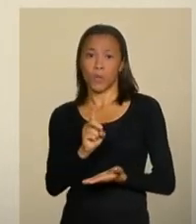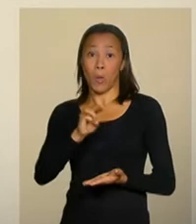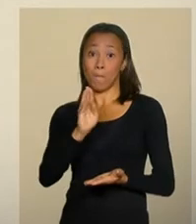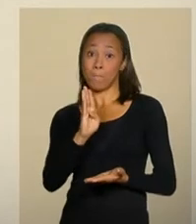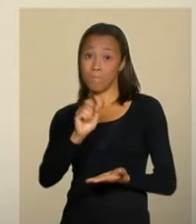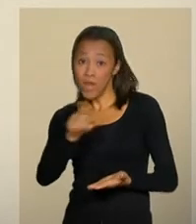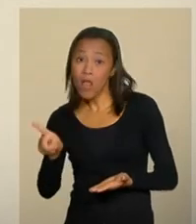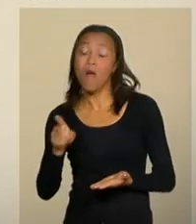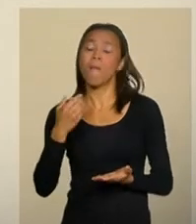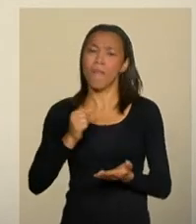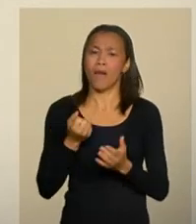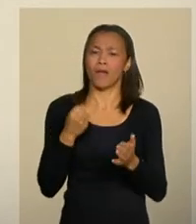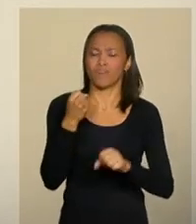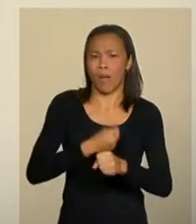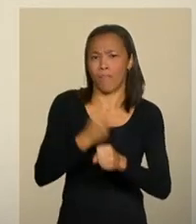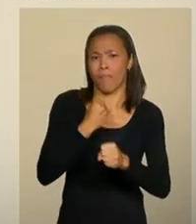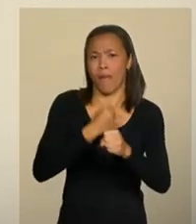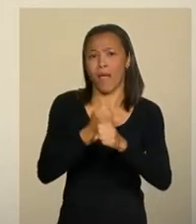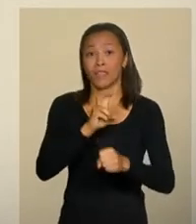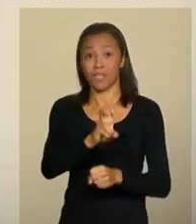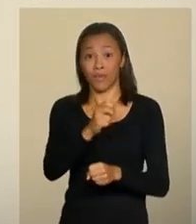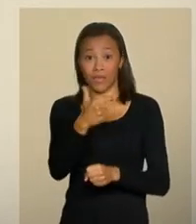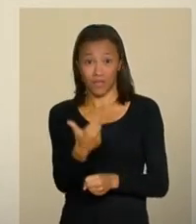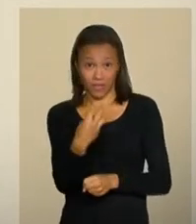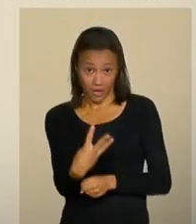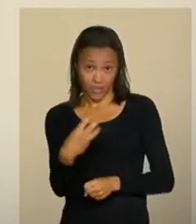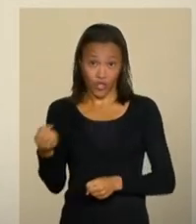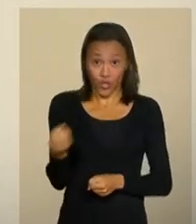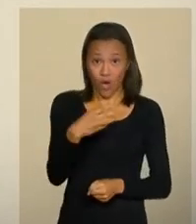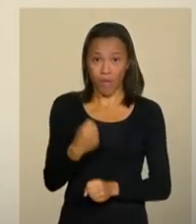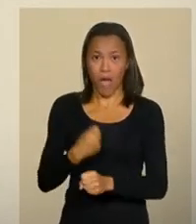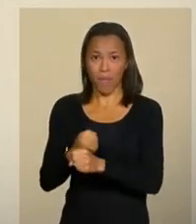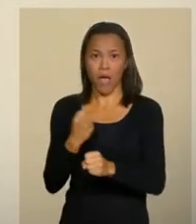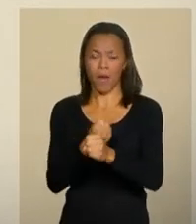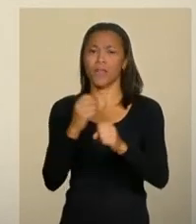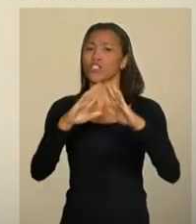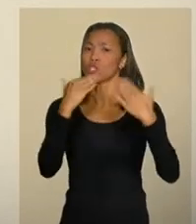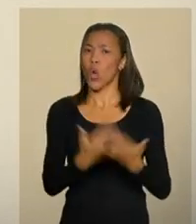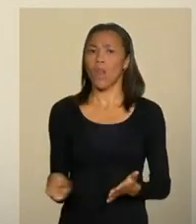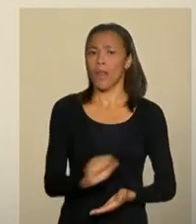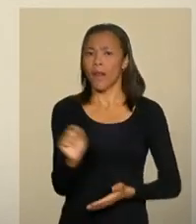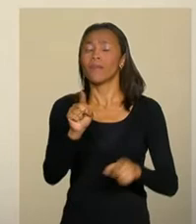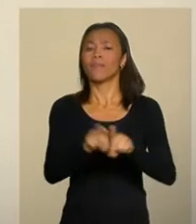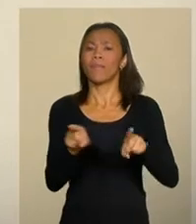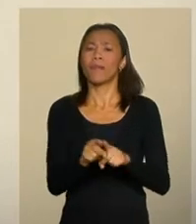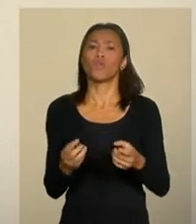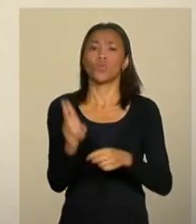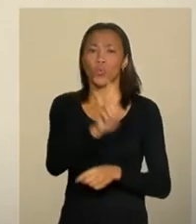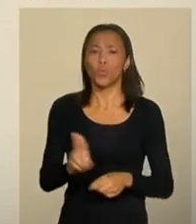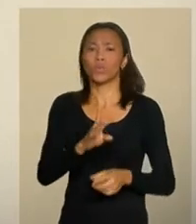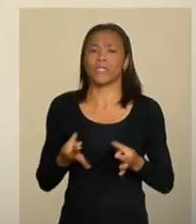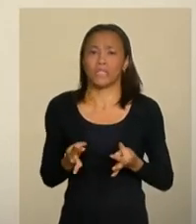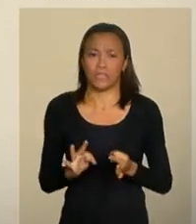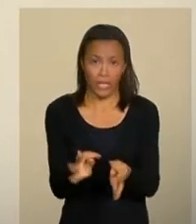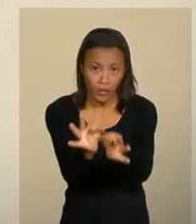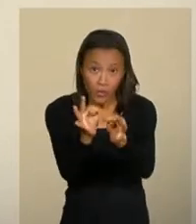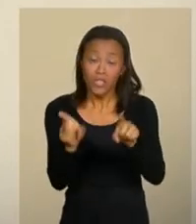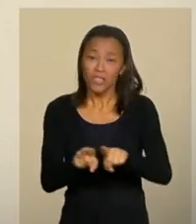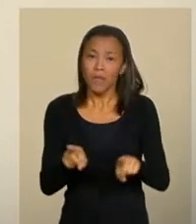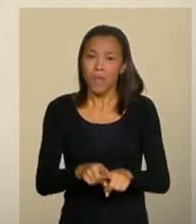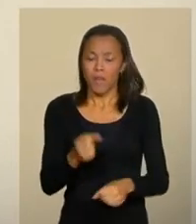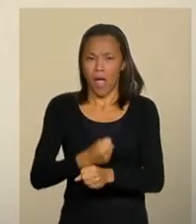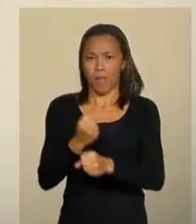sená investir na construção de 53 novas escolas e também na modernização e na ampliação de